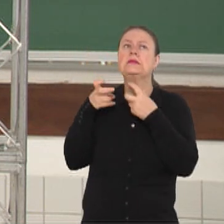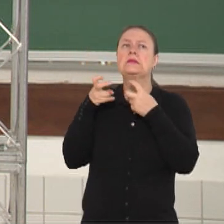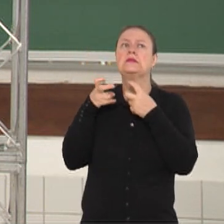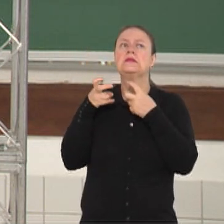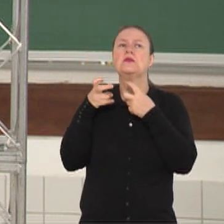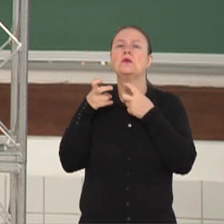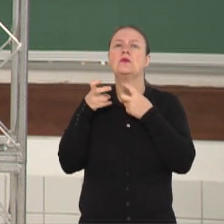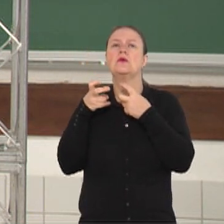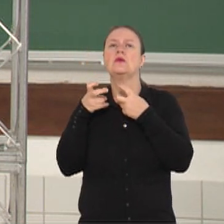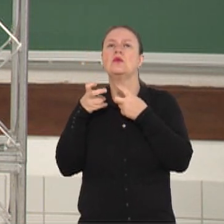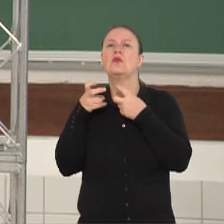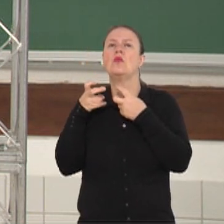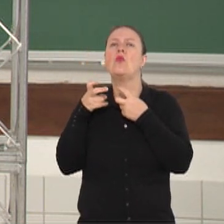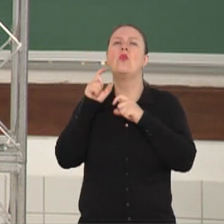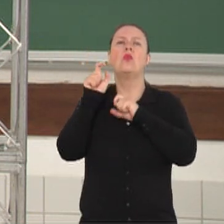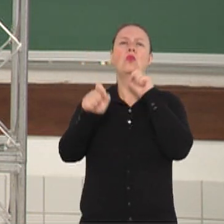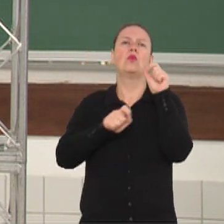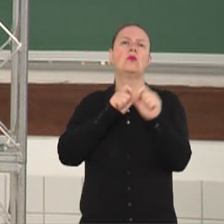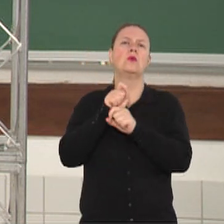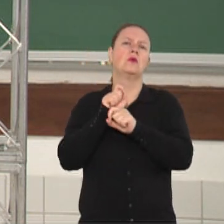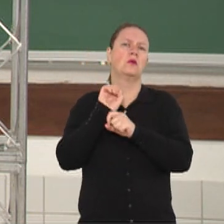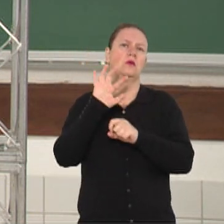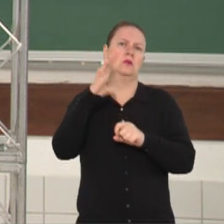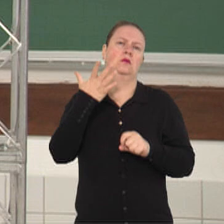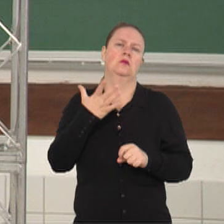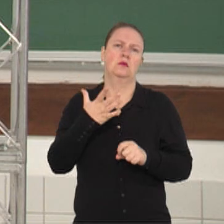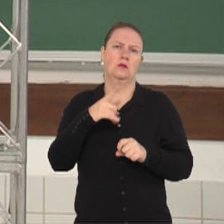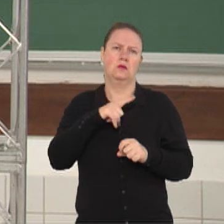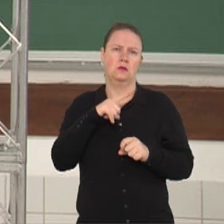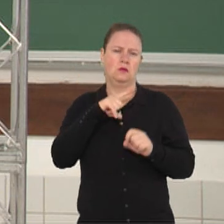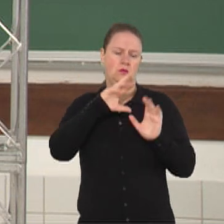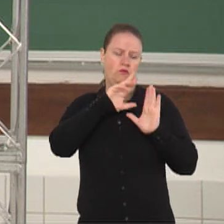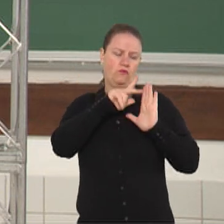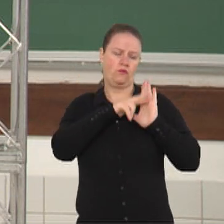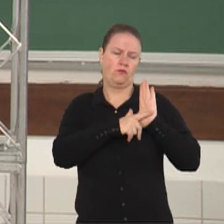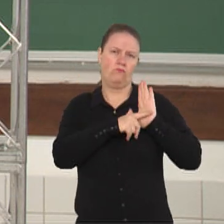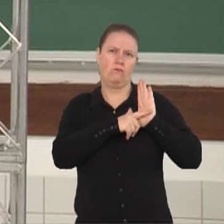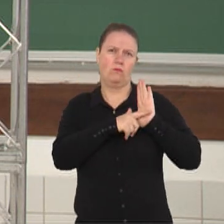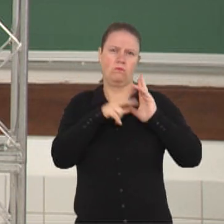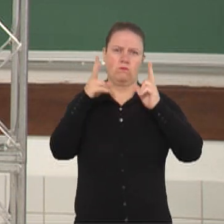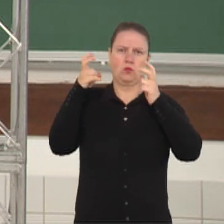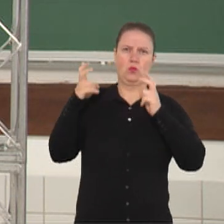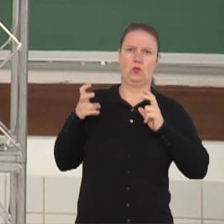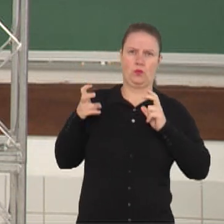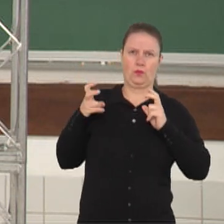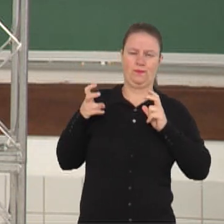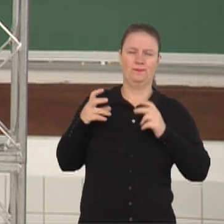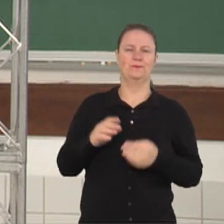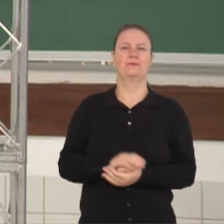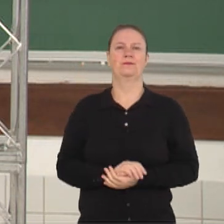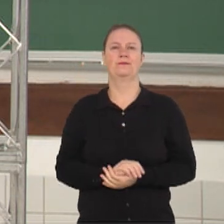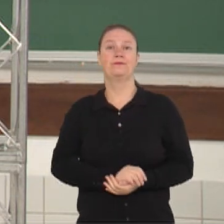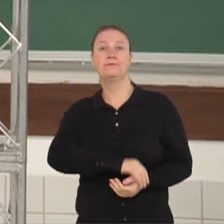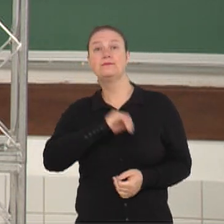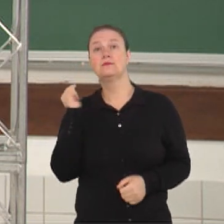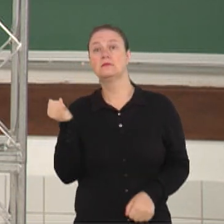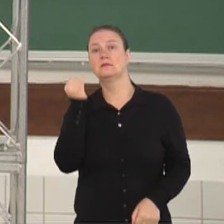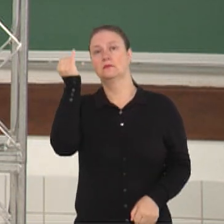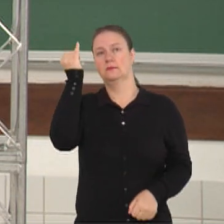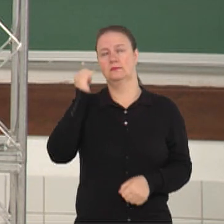a observar os coeficientes, a partir deles a gente tem várias leituras para a função quadrática. Muito importante.